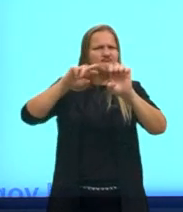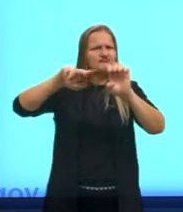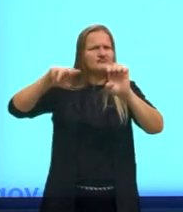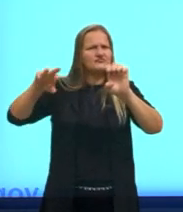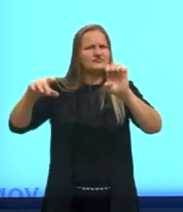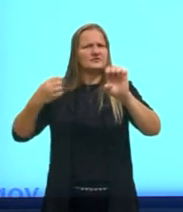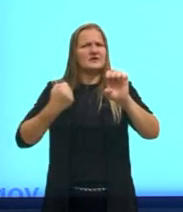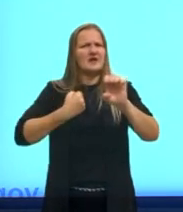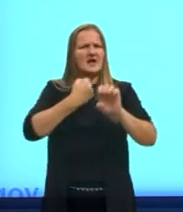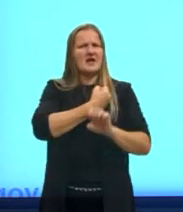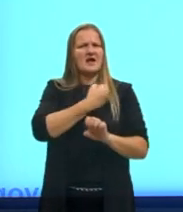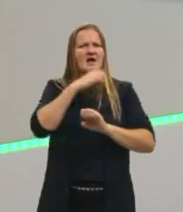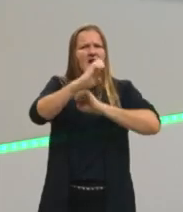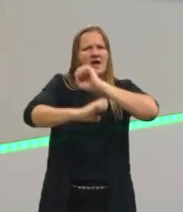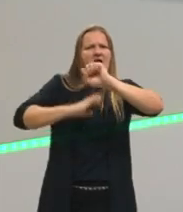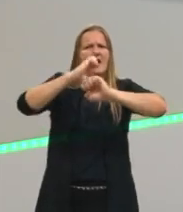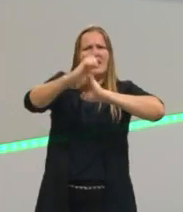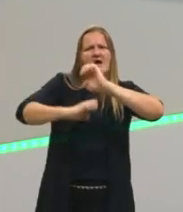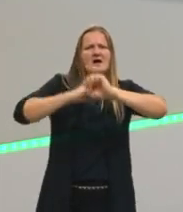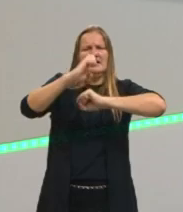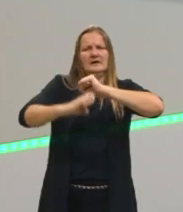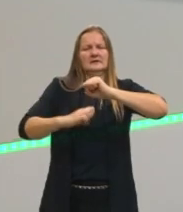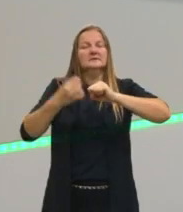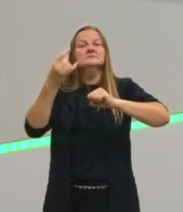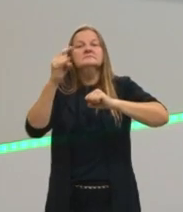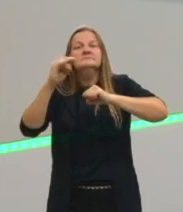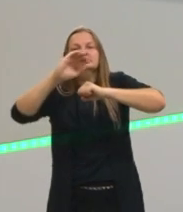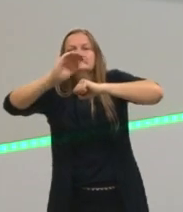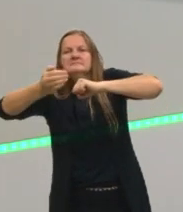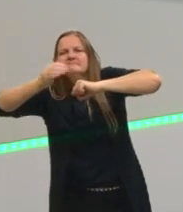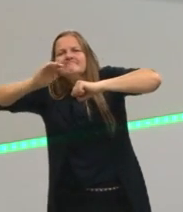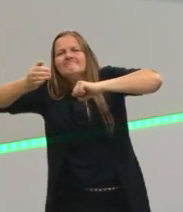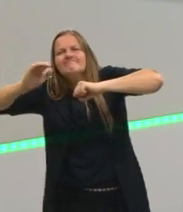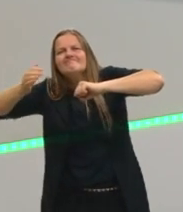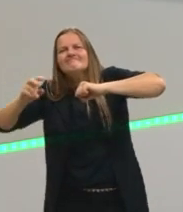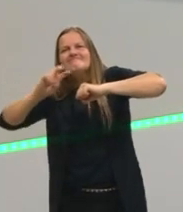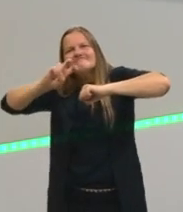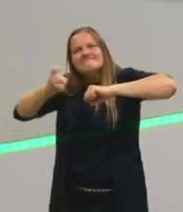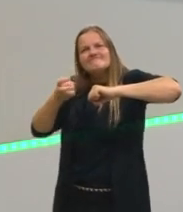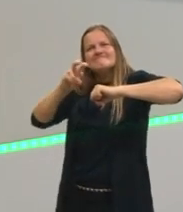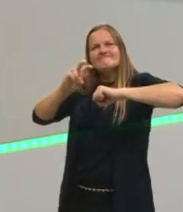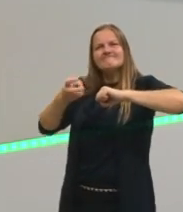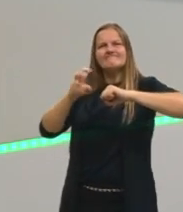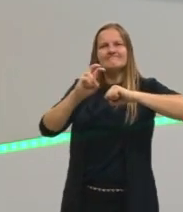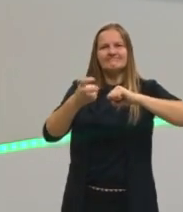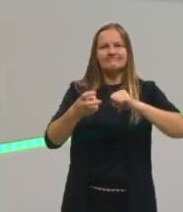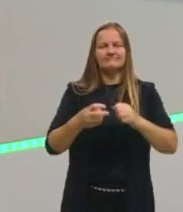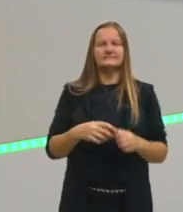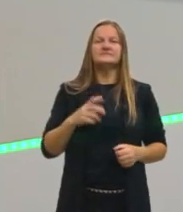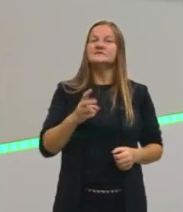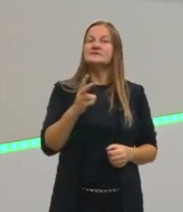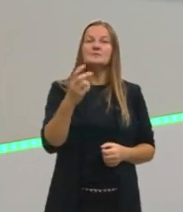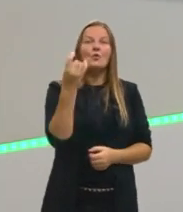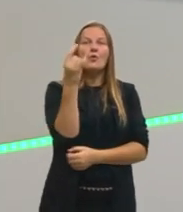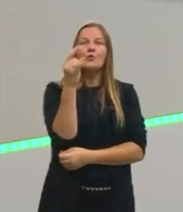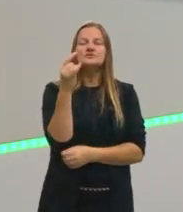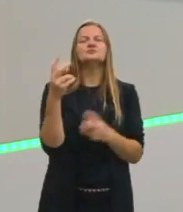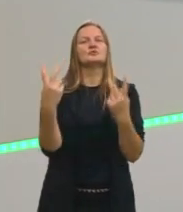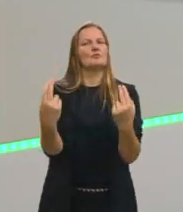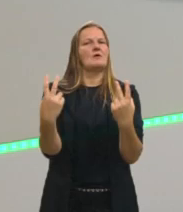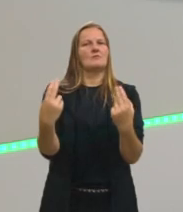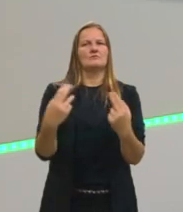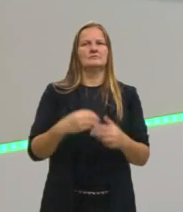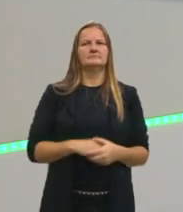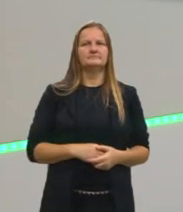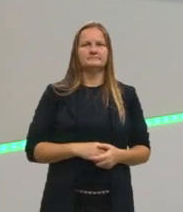elétrons na última camada sim é exatamente isso na mesma família que a mesma linha eu vou ter sempre o último elétron igual